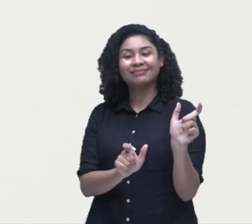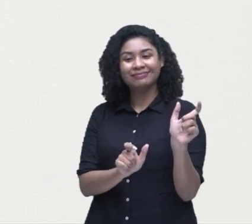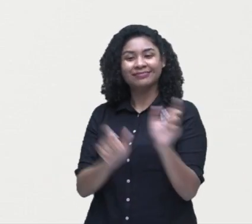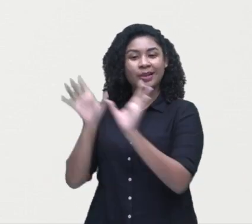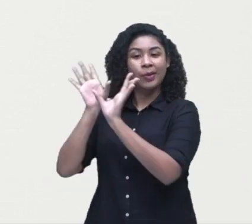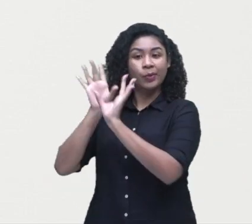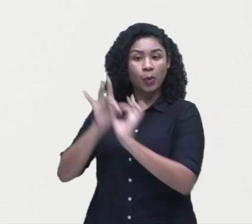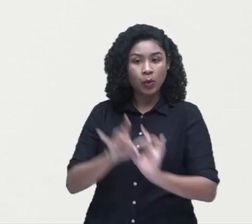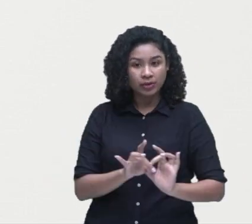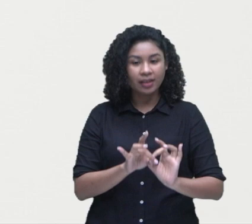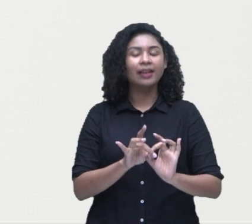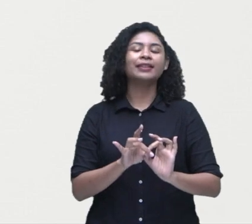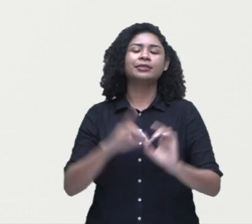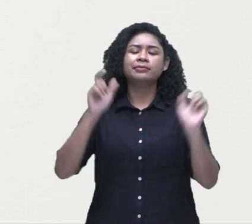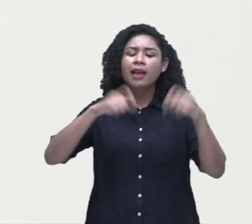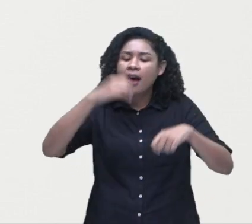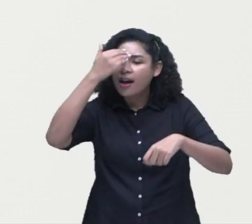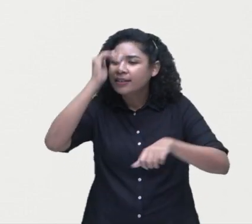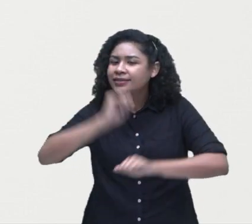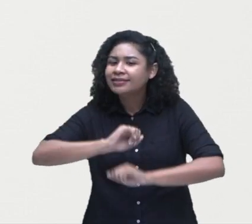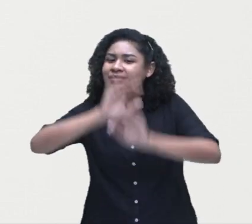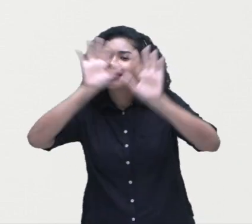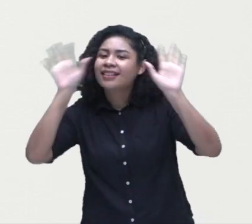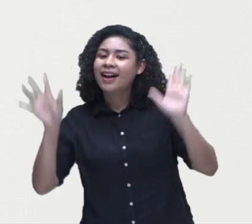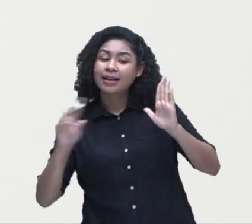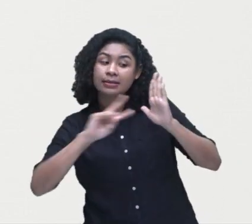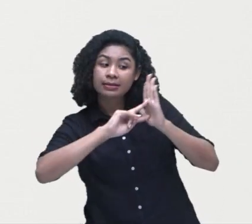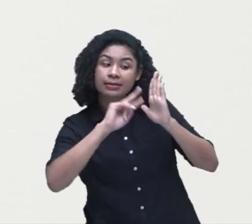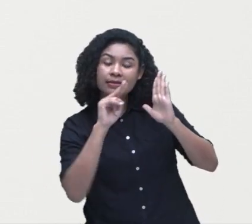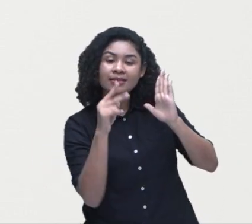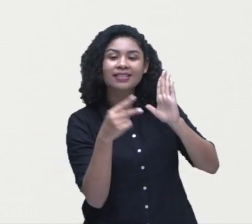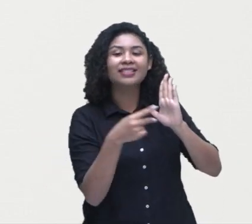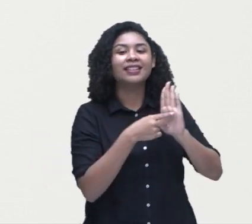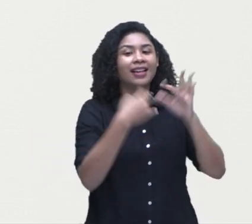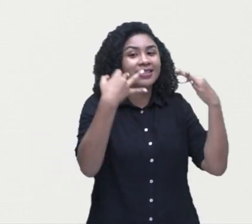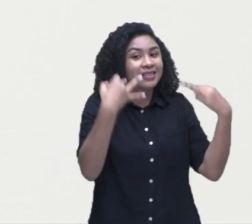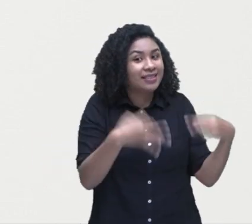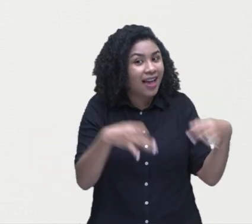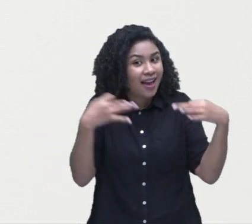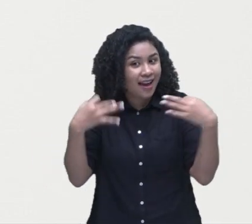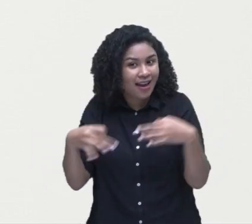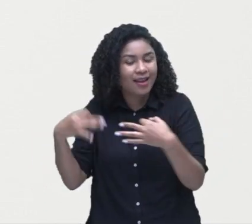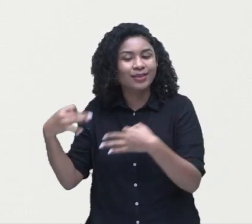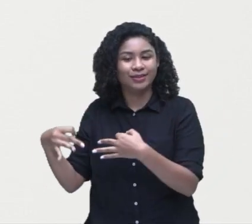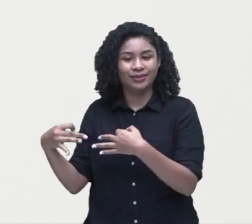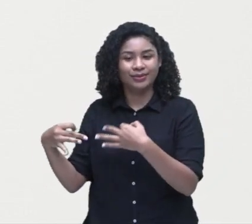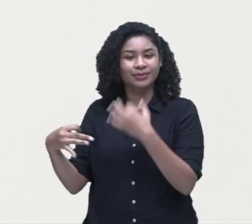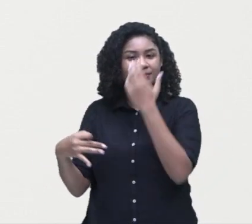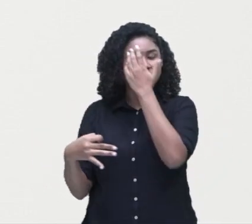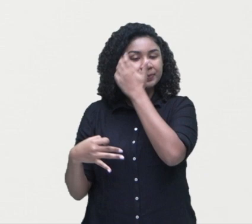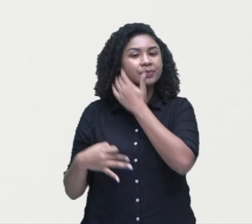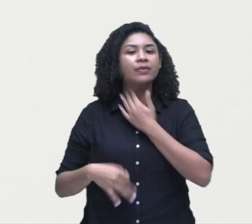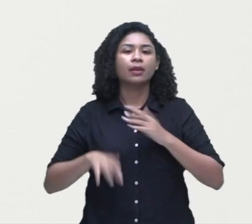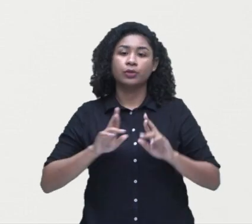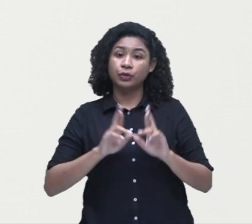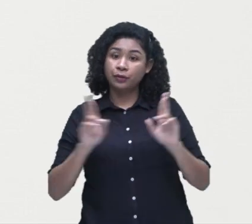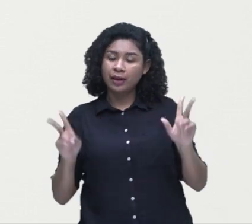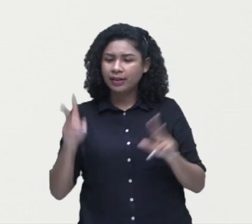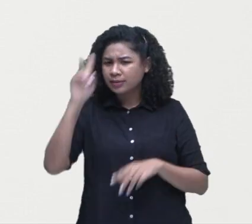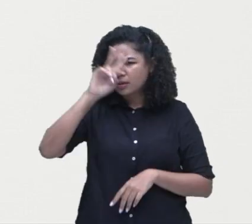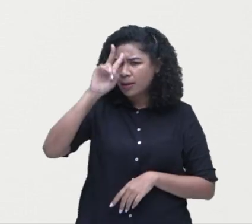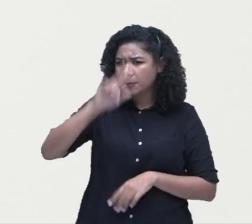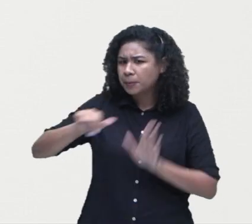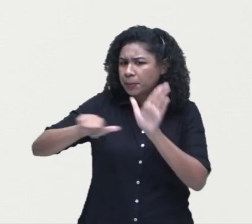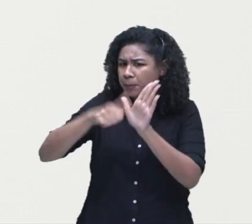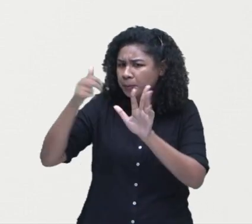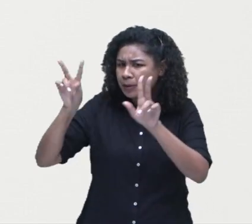a gente encontra, né, o significado correto da frase. É diferente da ambiguidade. A